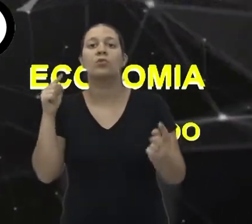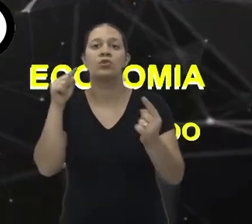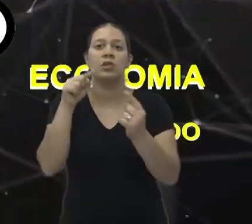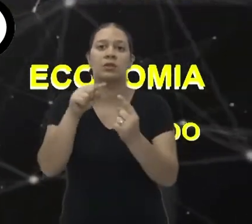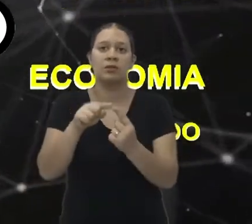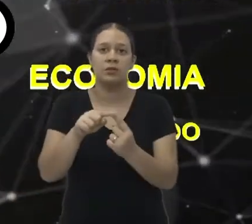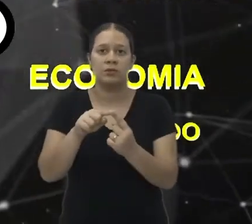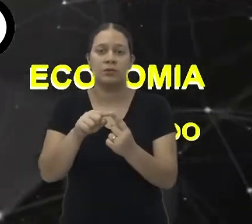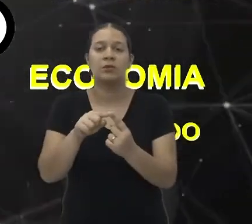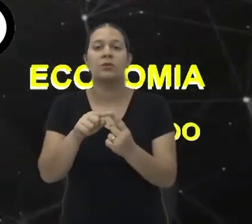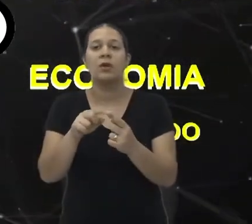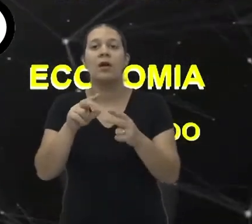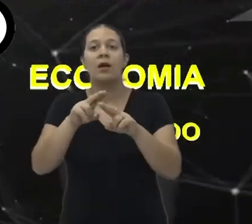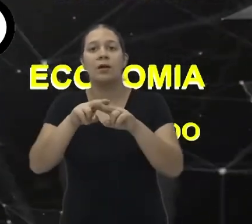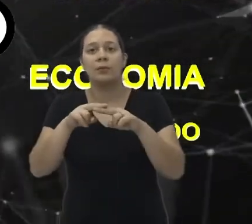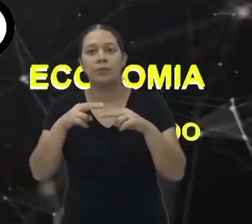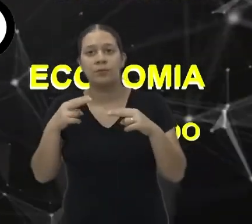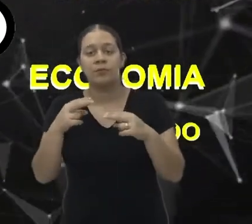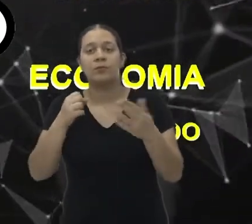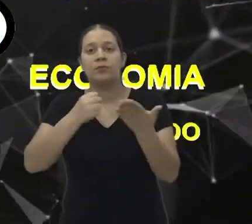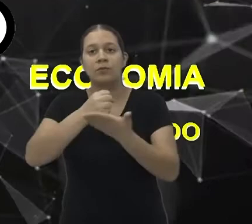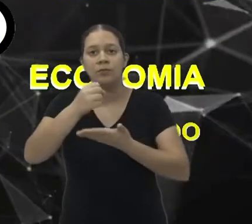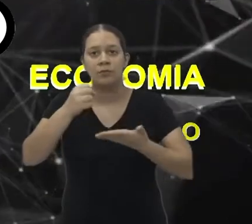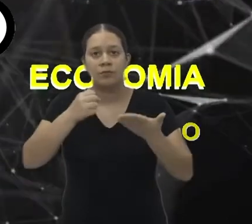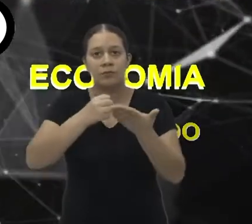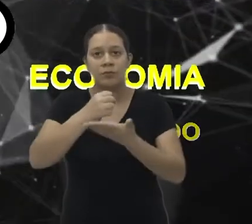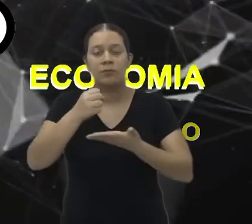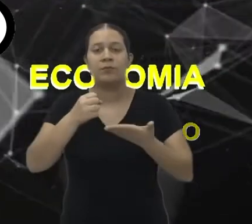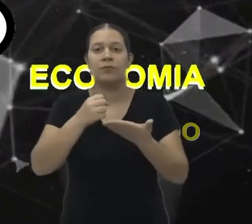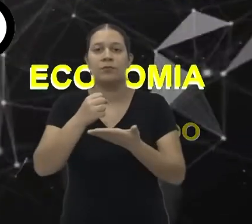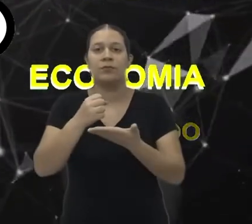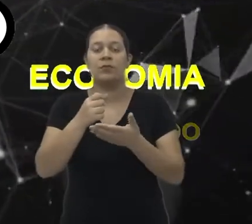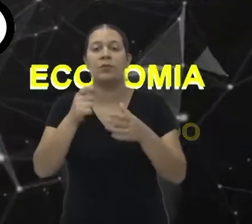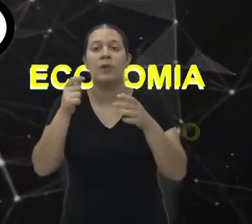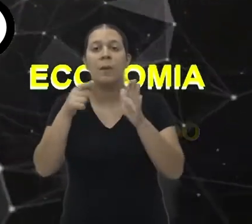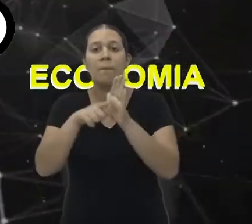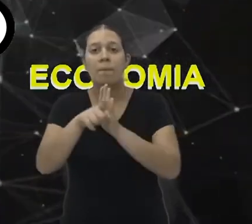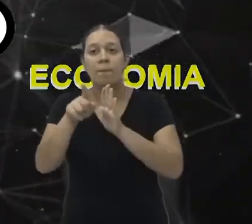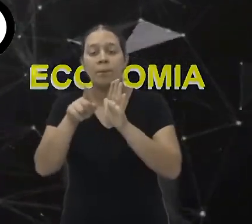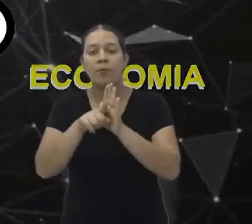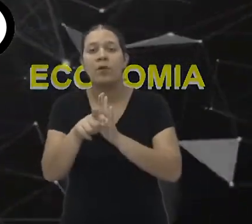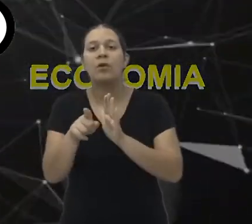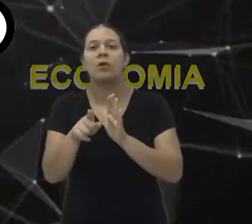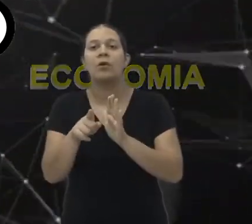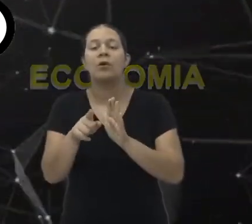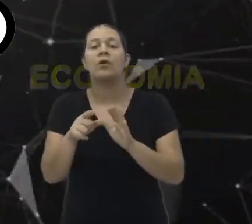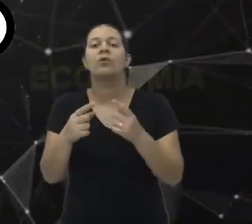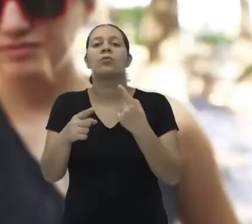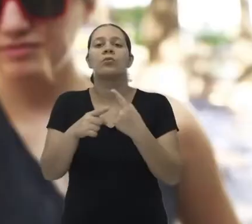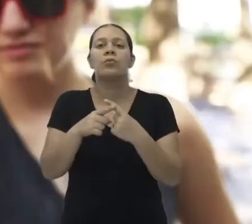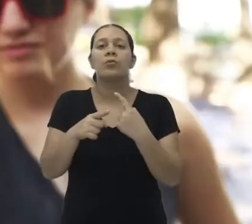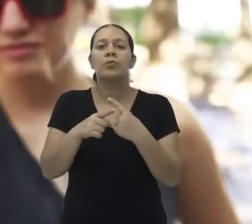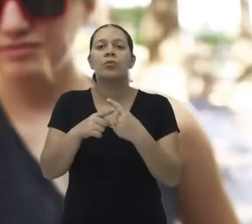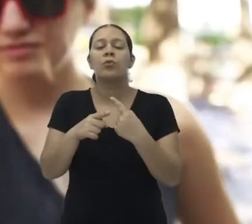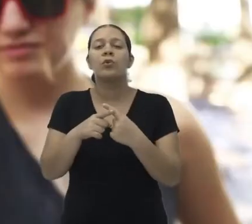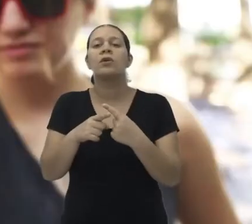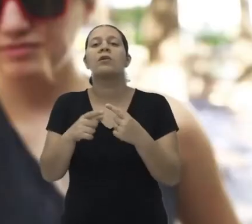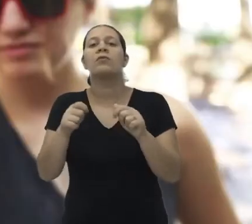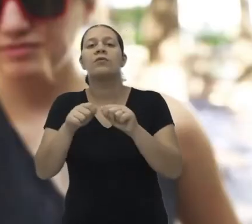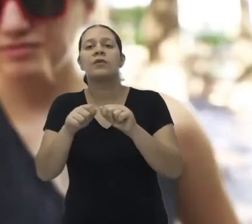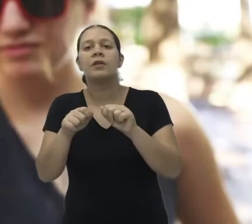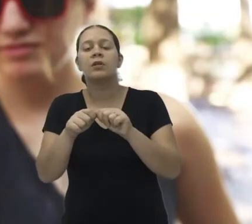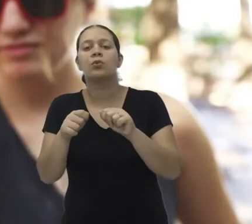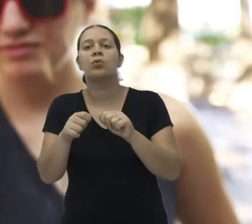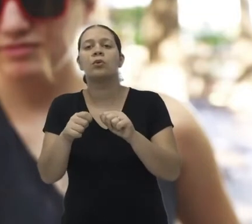algum objetivo. Entender a razão disso é a base do letramento midiático, onde a pergunta-chave é: por que isso